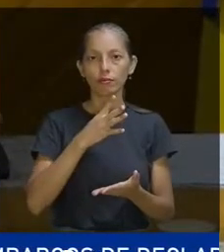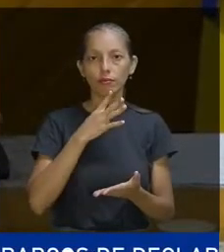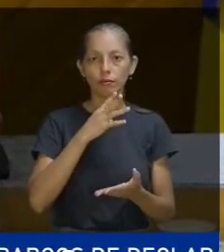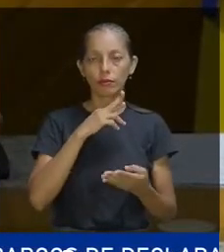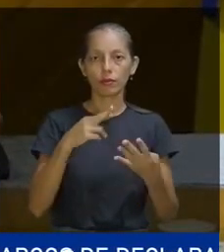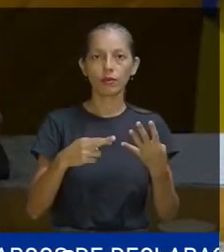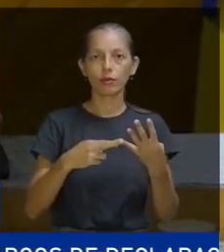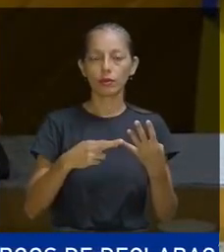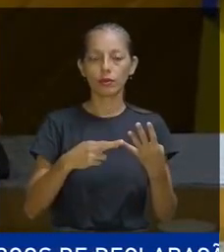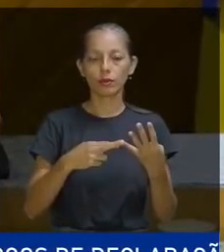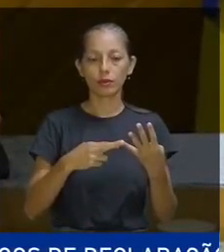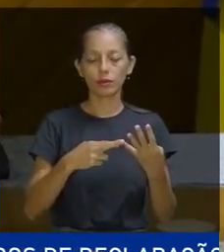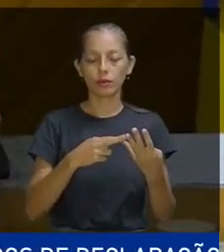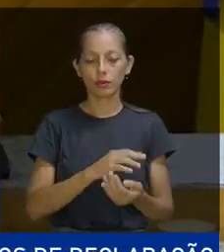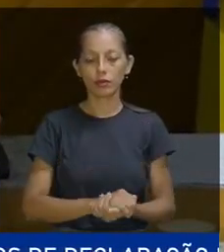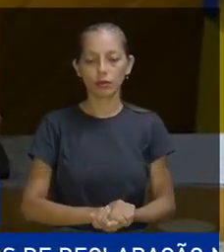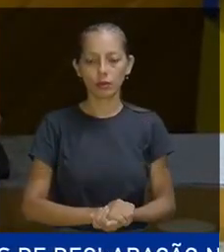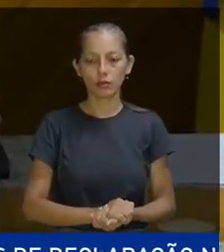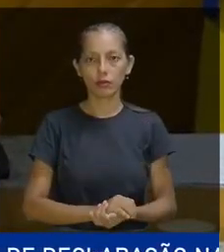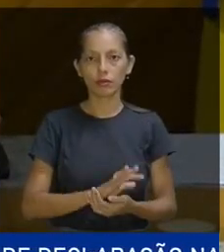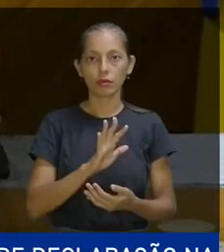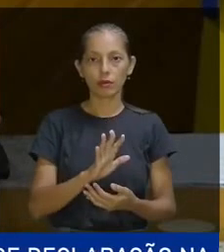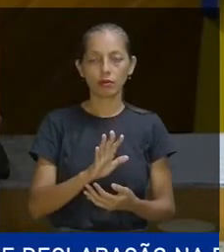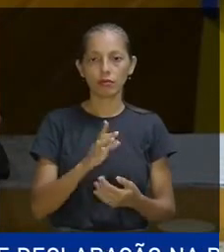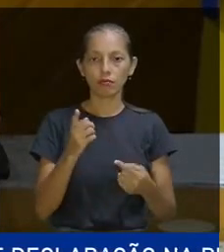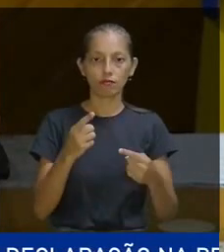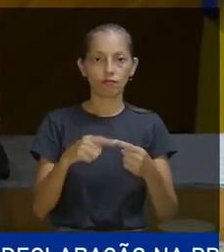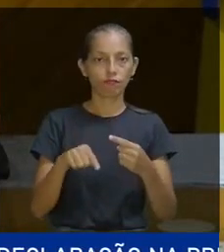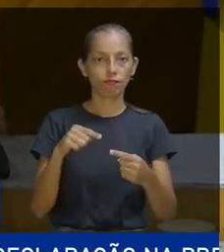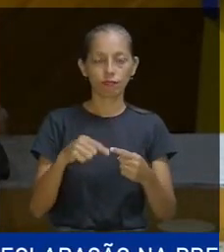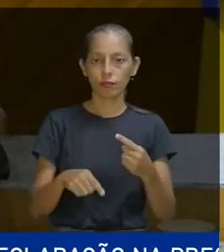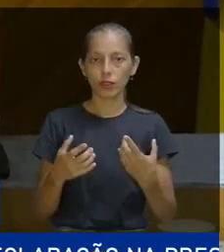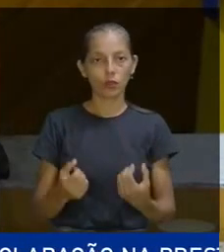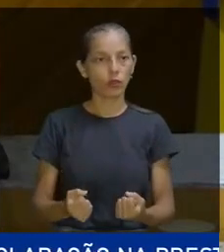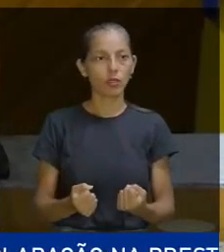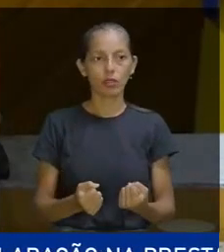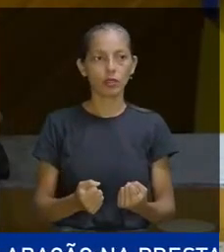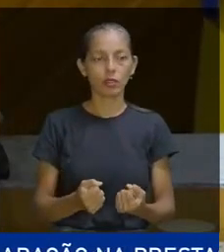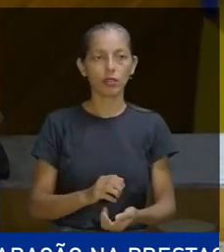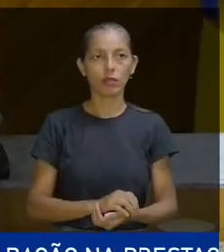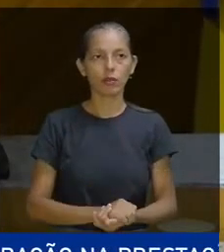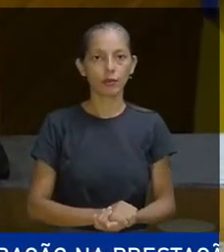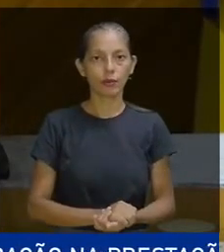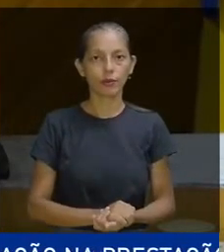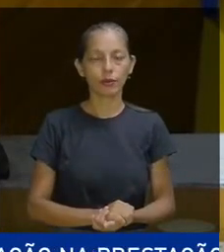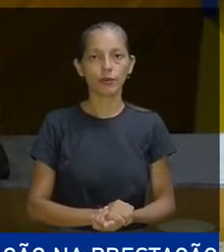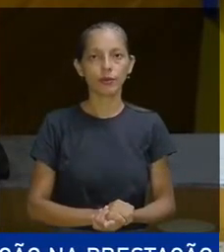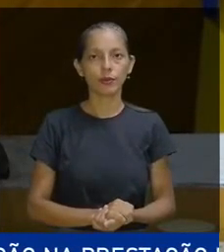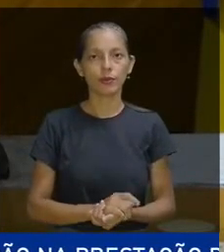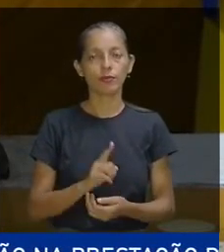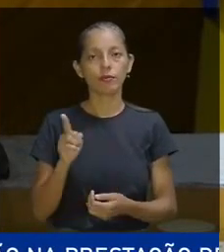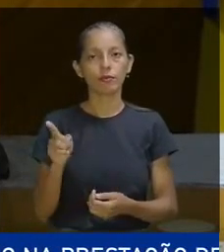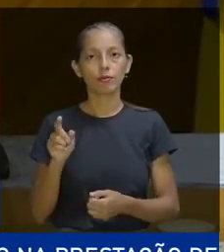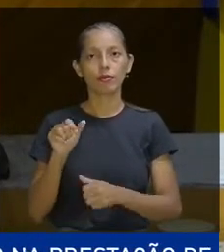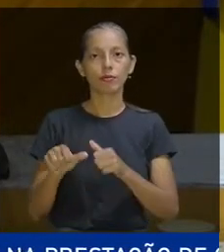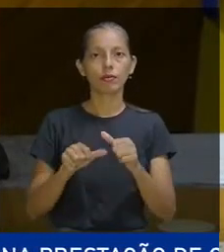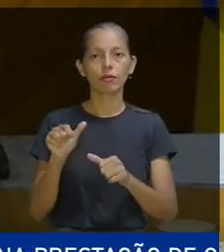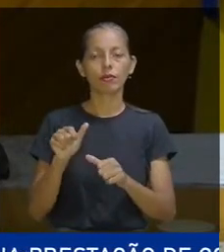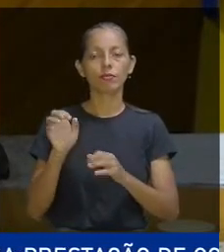pelo mesmo quórum, rejeitou os embargos do Ministério Público e acolheu